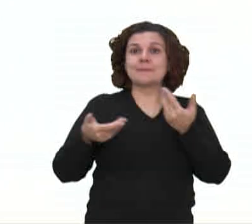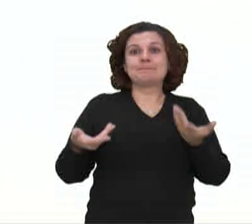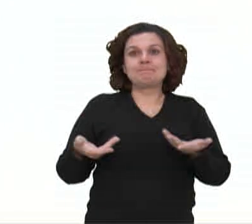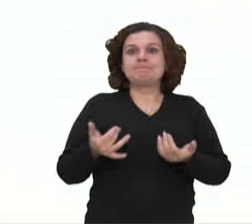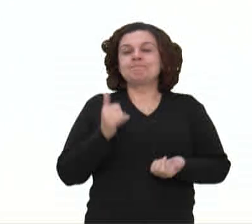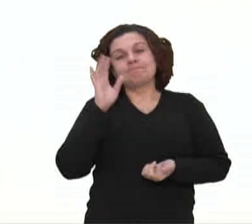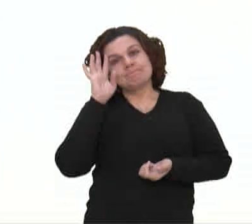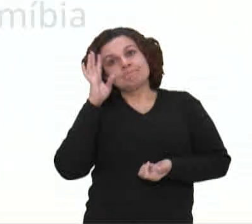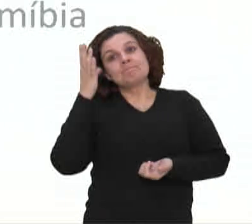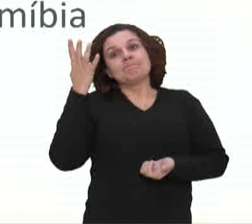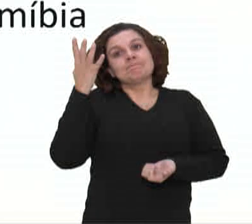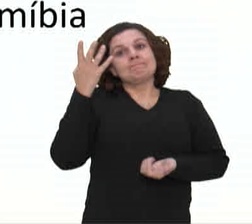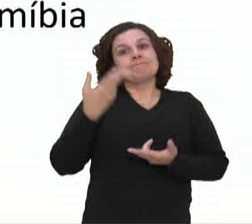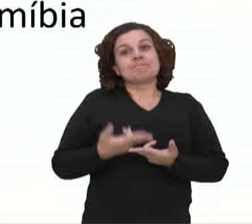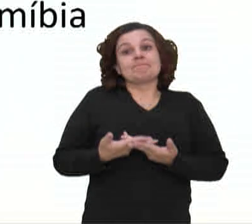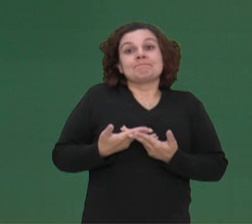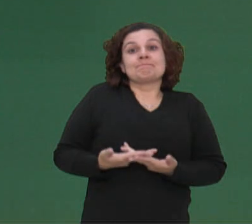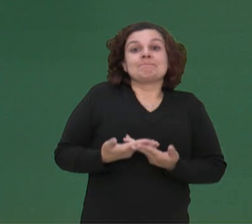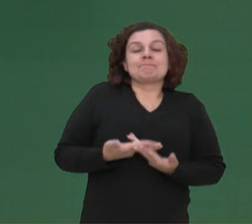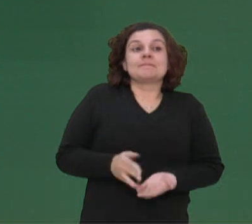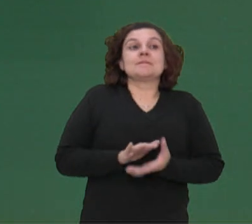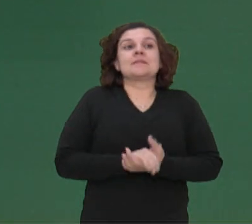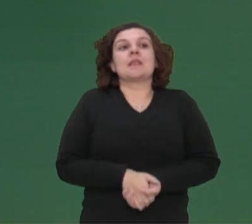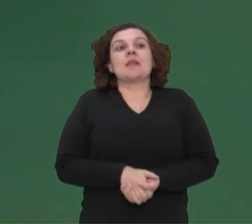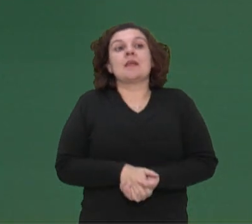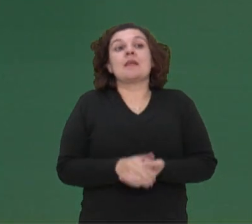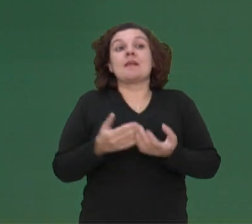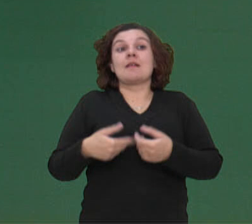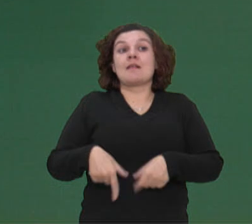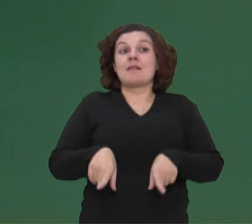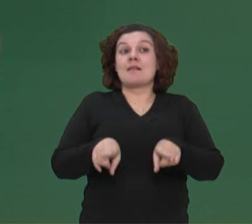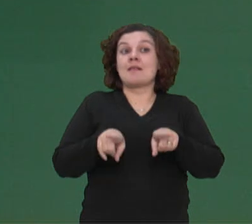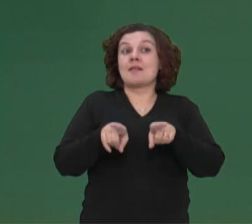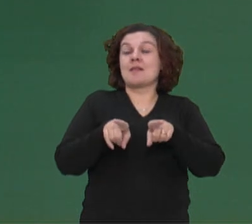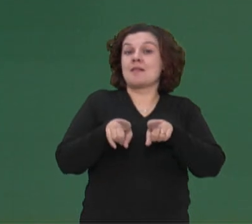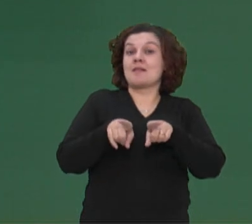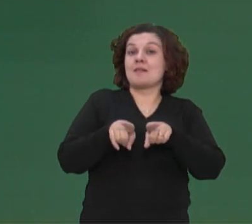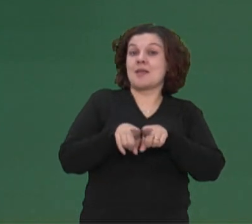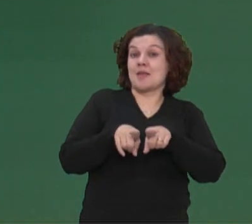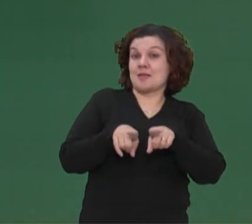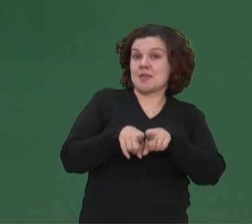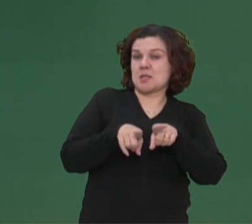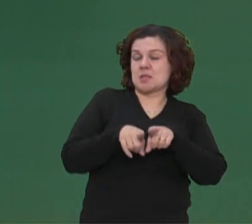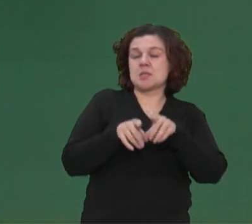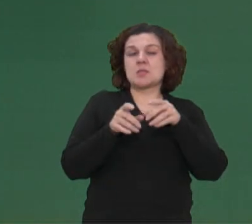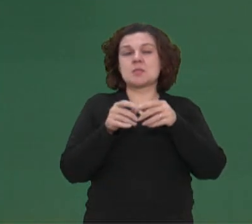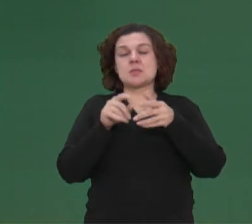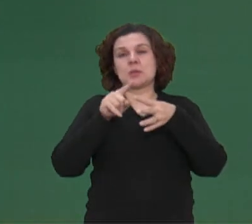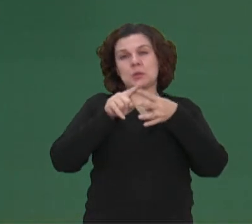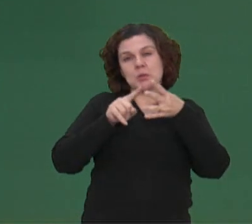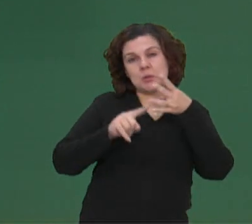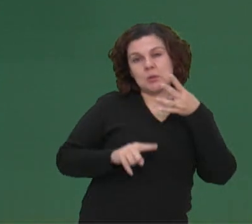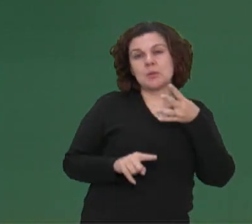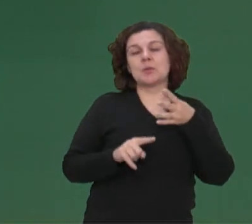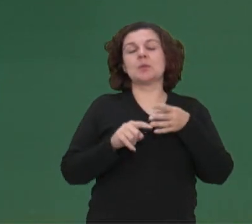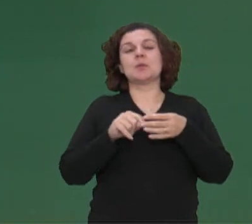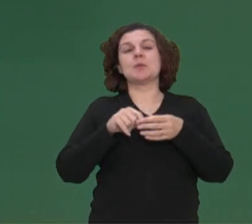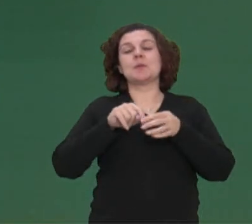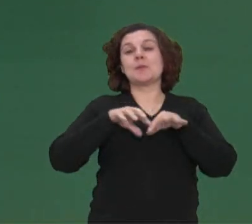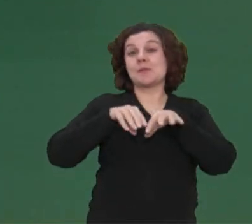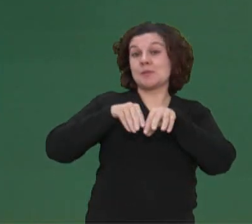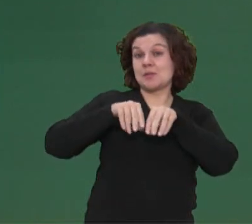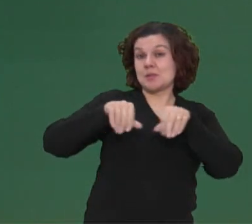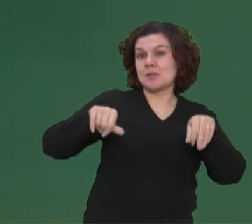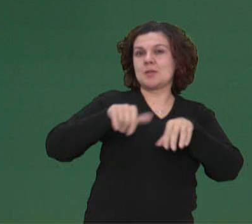dessa condição. Fora que, além dessas questões do deserto, você teria também